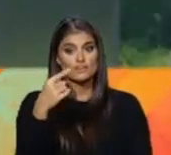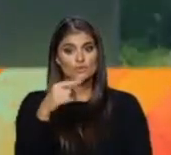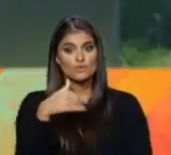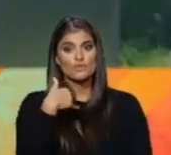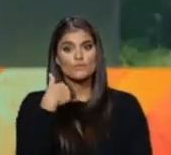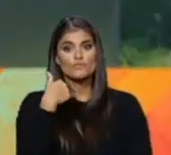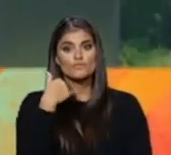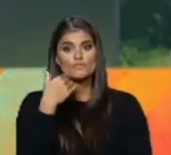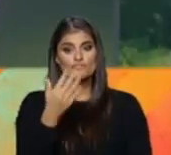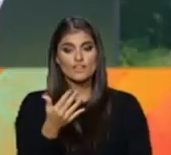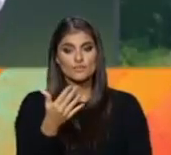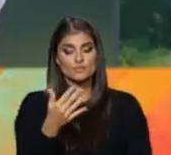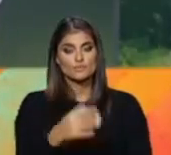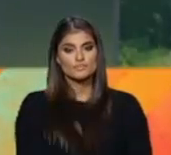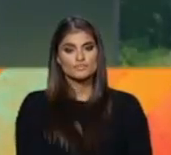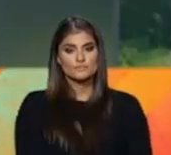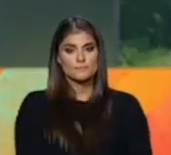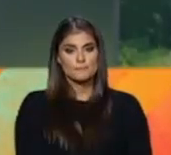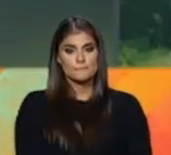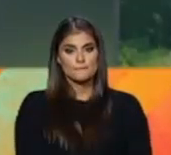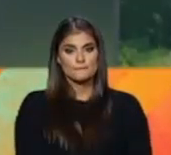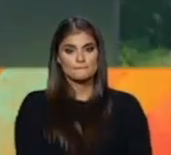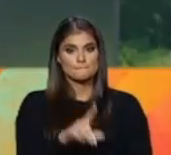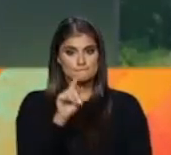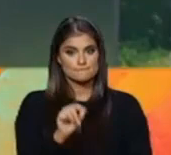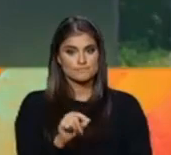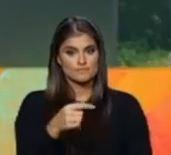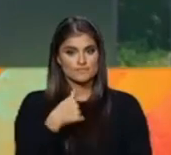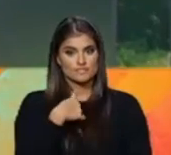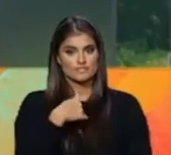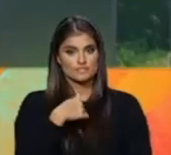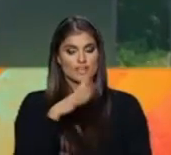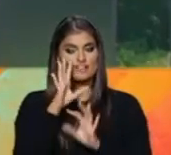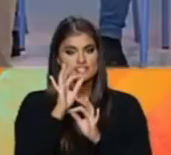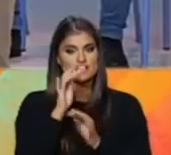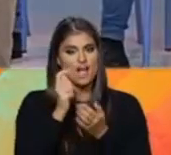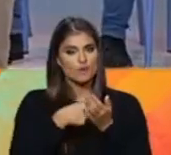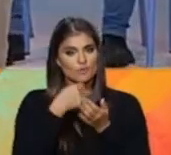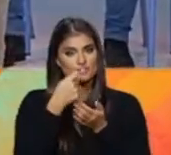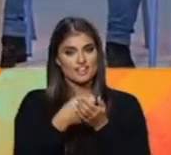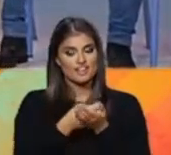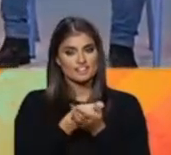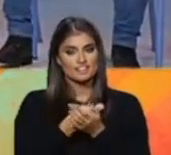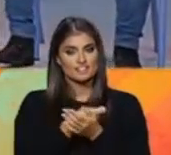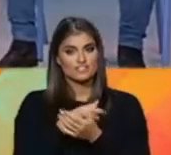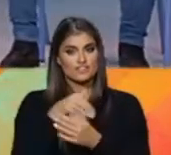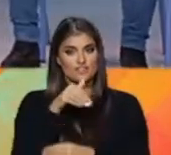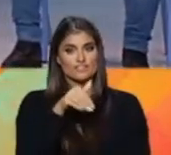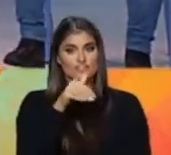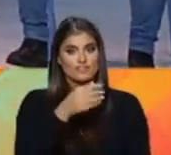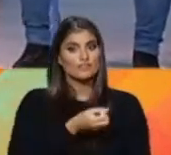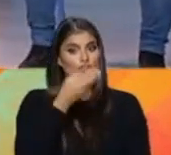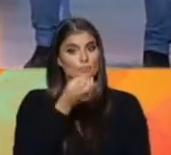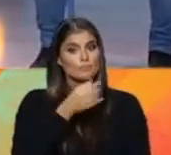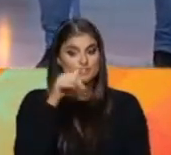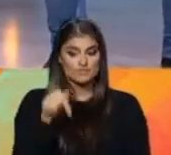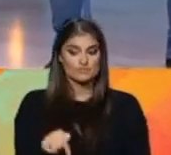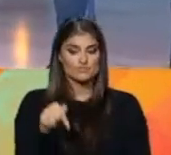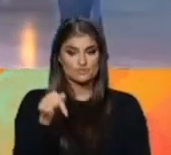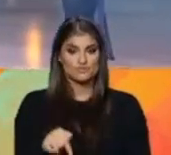bonito e o feio, é como sopa à colher. Olha no